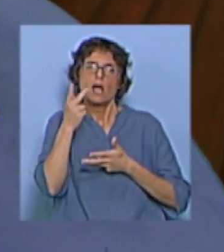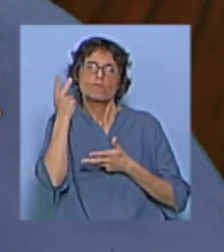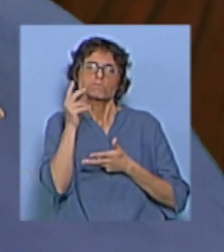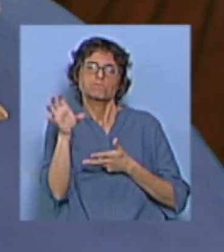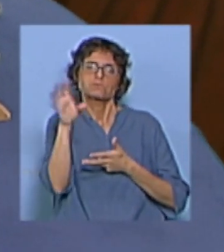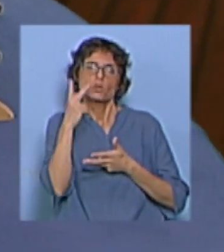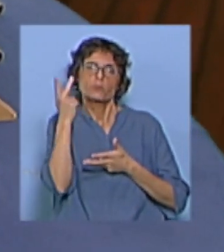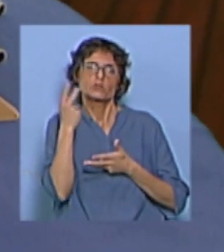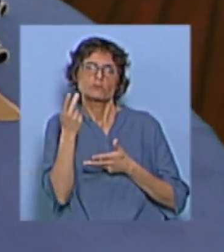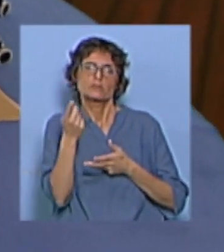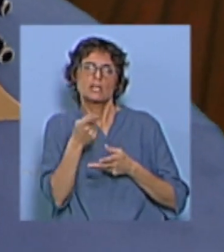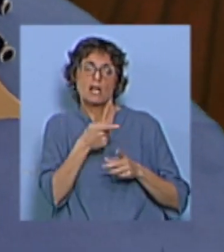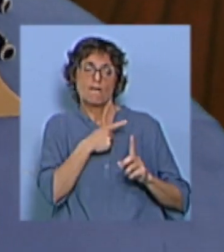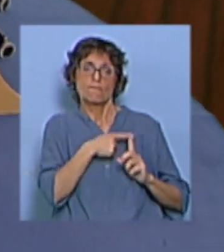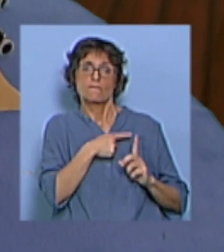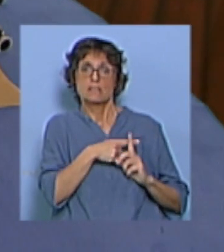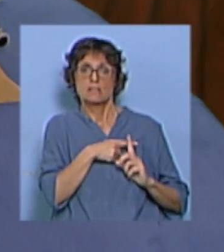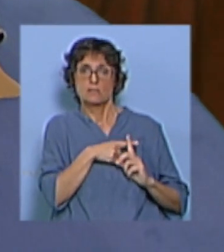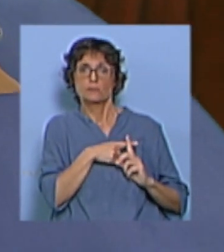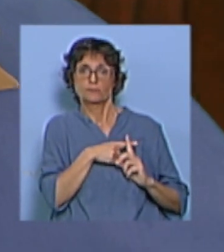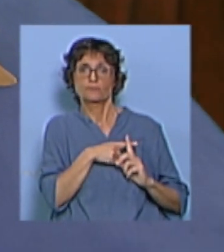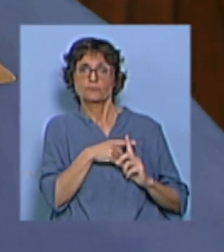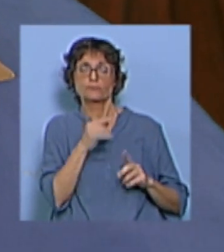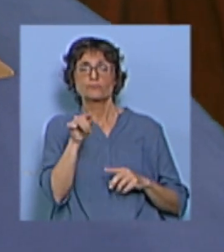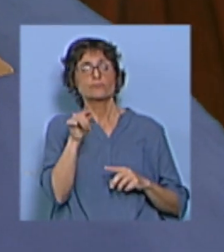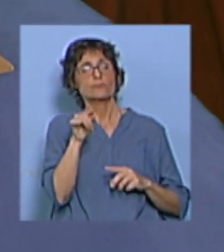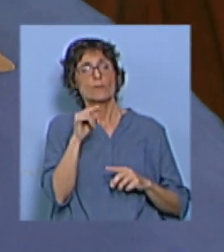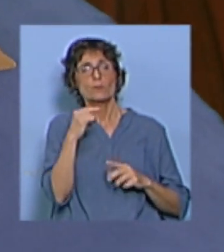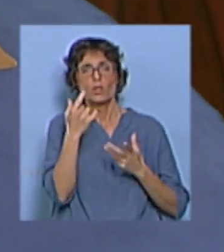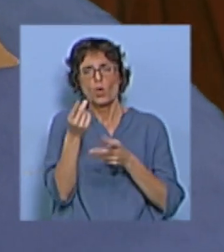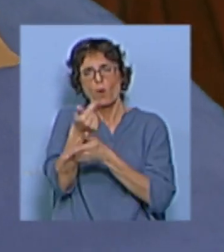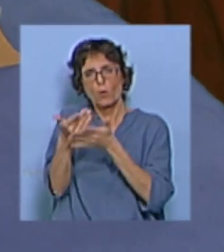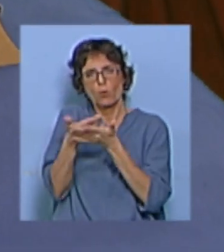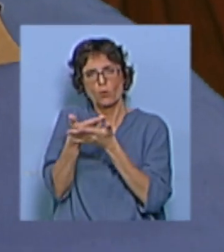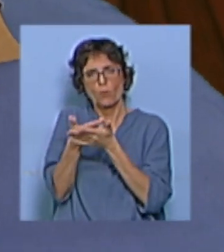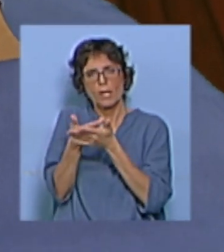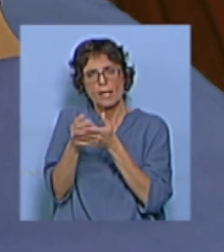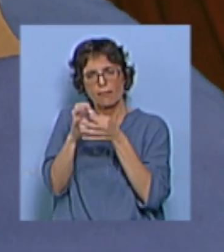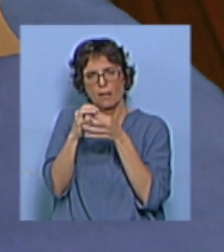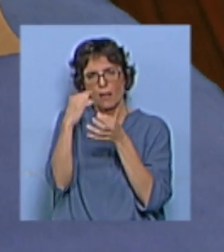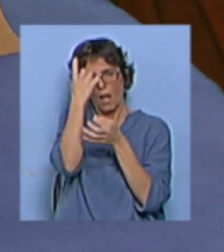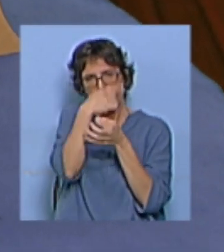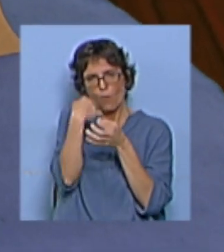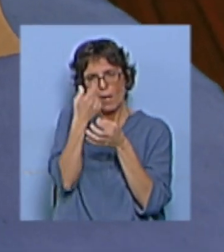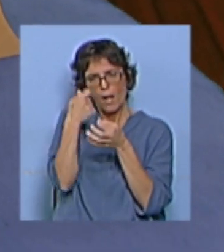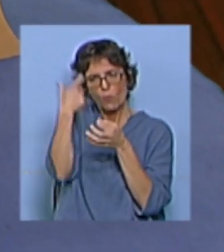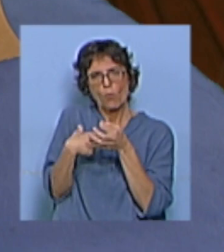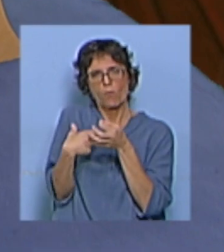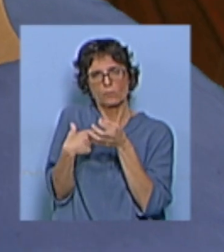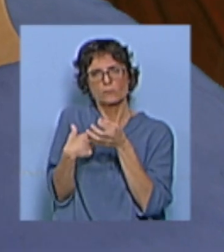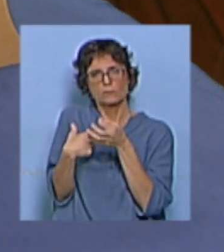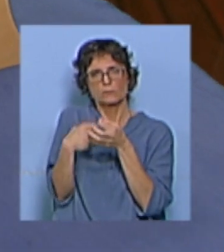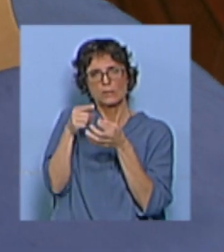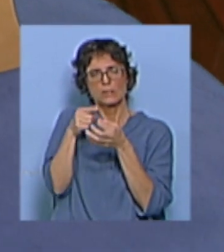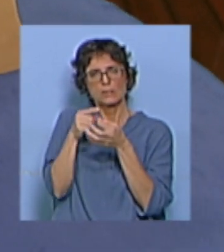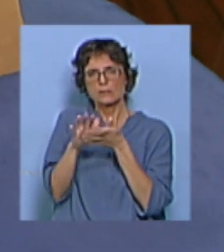Assis. Portanto, é uma economia com um rosto humano que atende às pessoas, que ninguém fica excluído, porque estamos todos no mesmo barco, como é dito no documento,